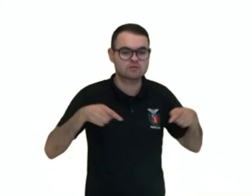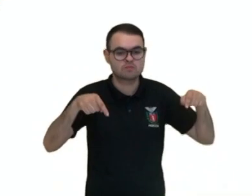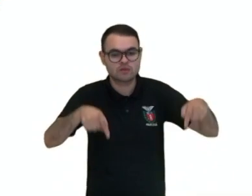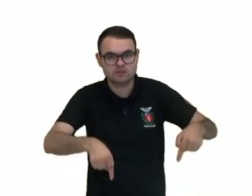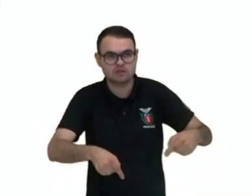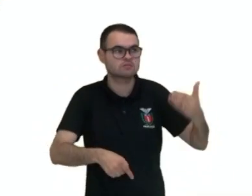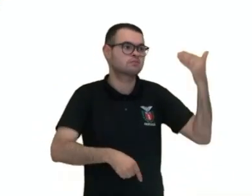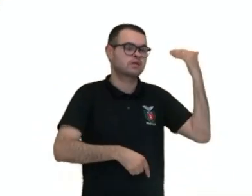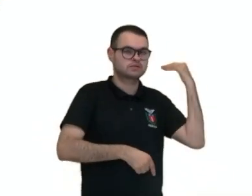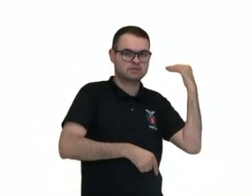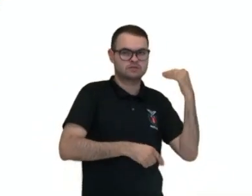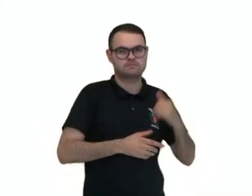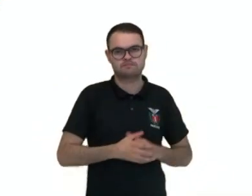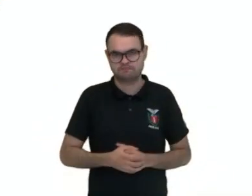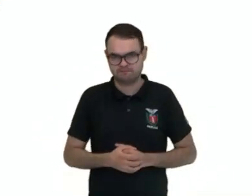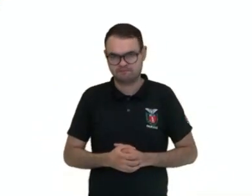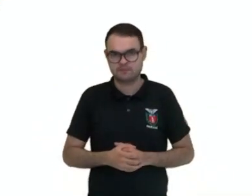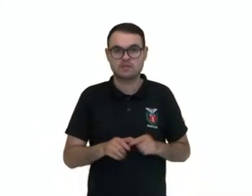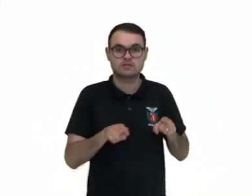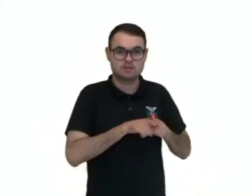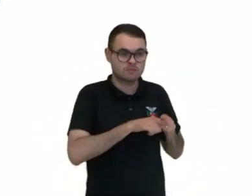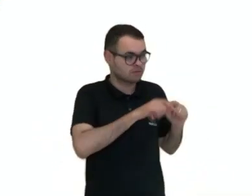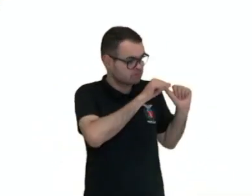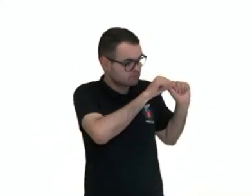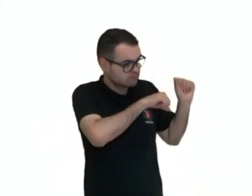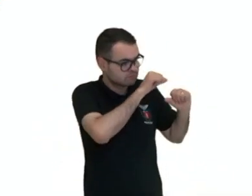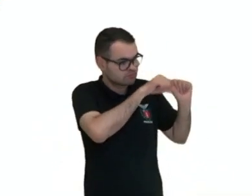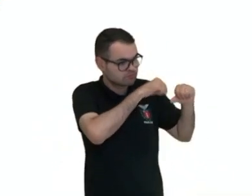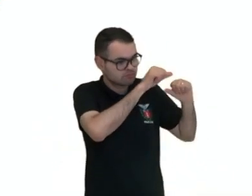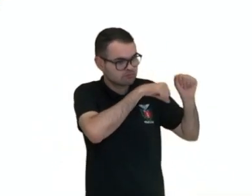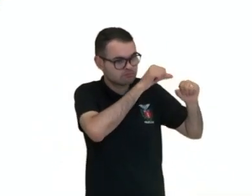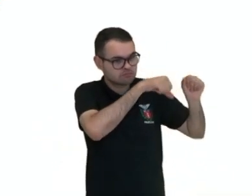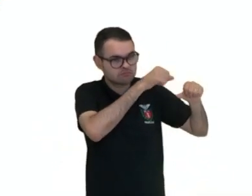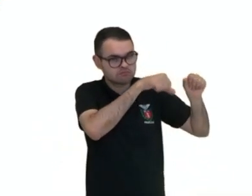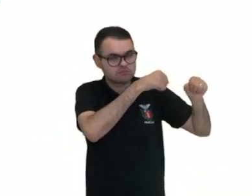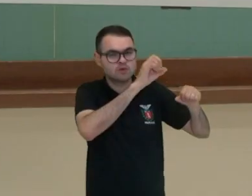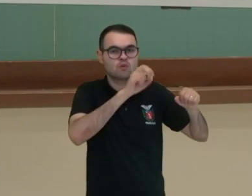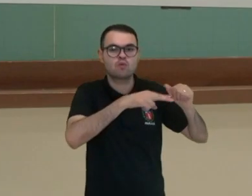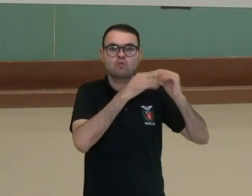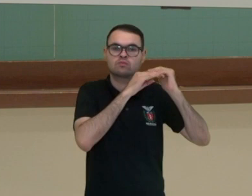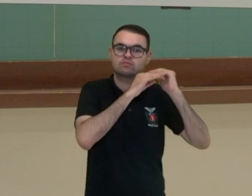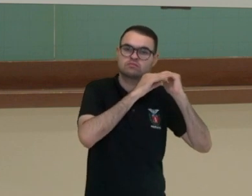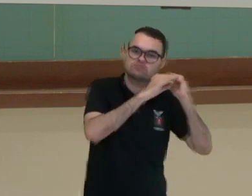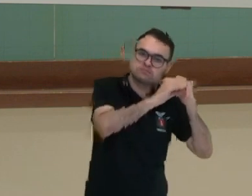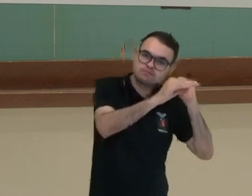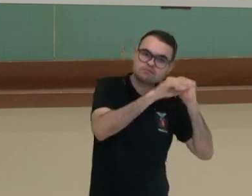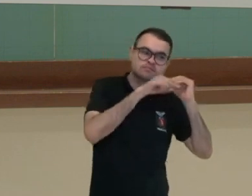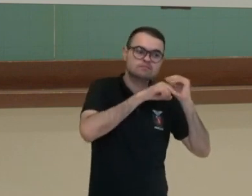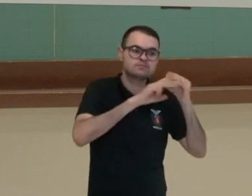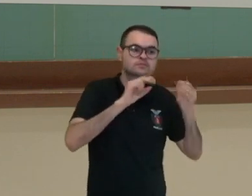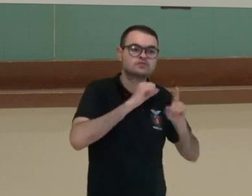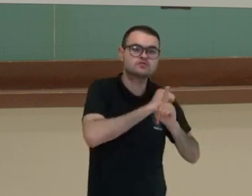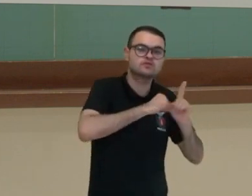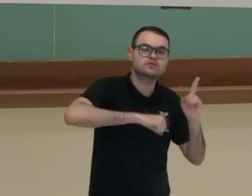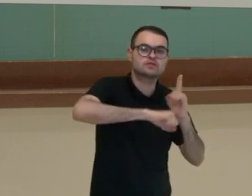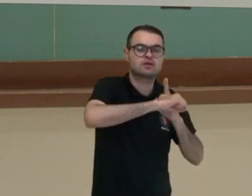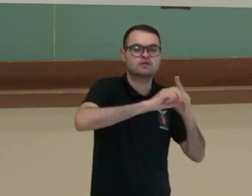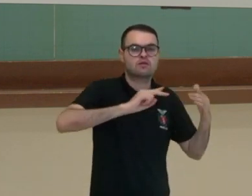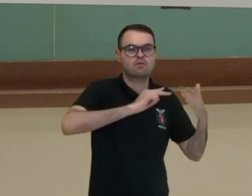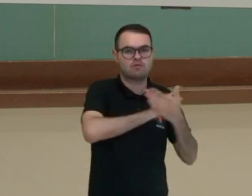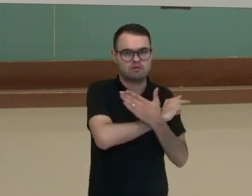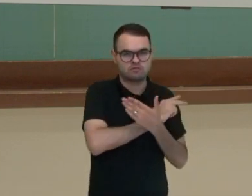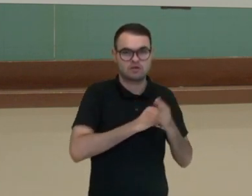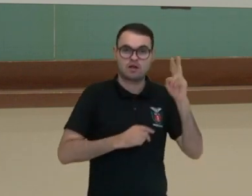no passado, e sobre as transformações, as mudanças e permanências pelas quais essa sociedade passou.